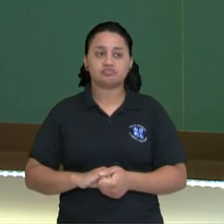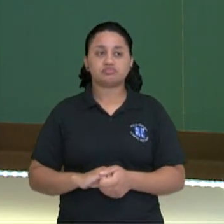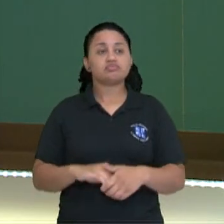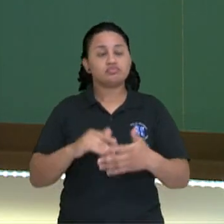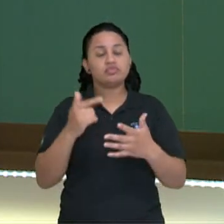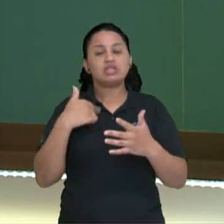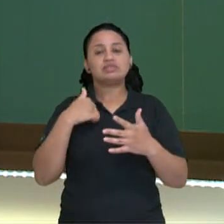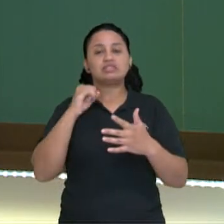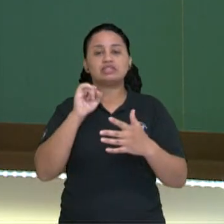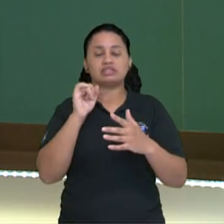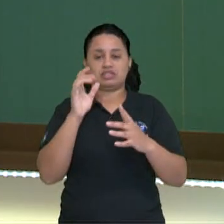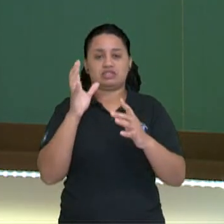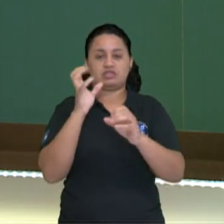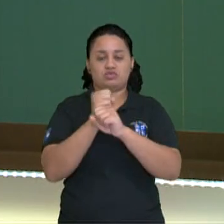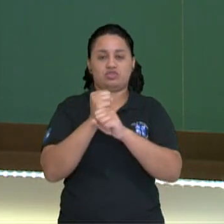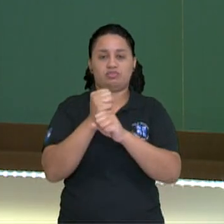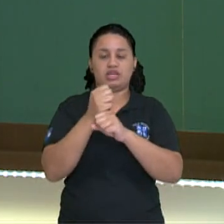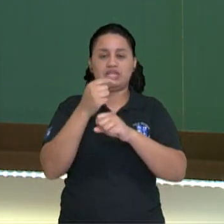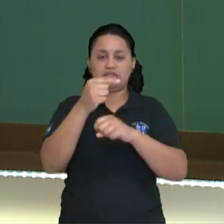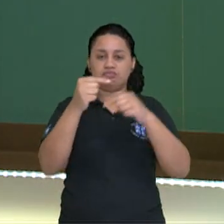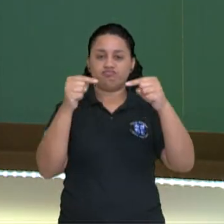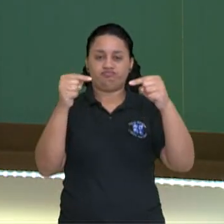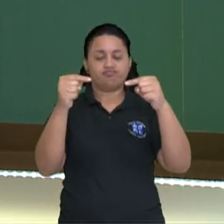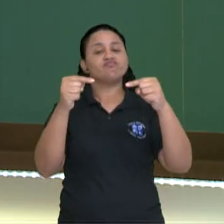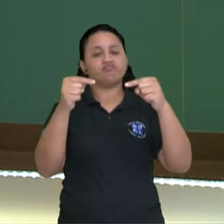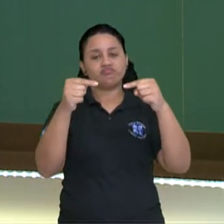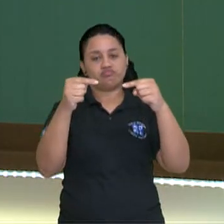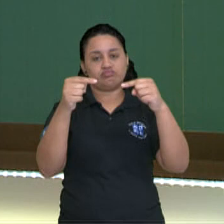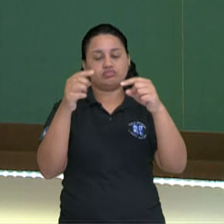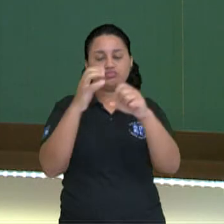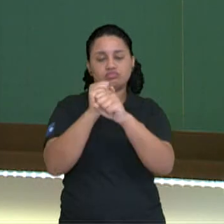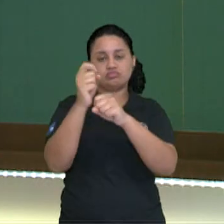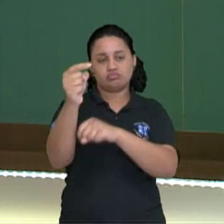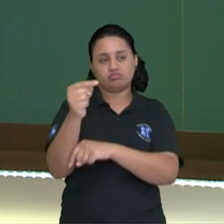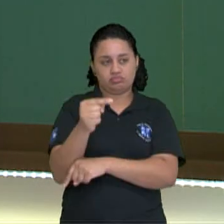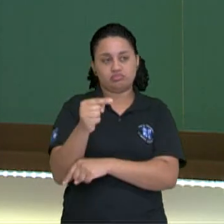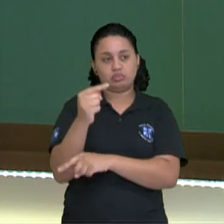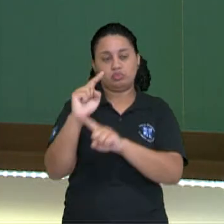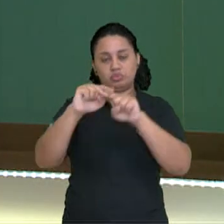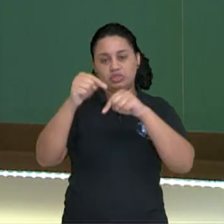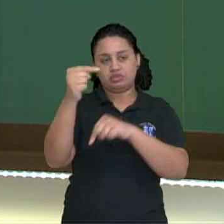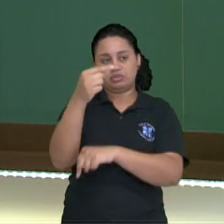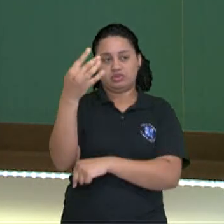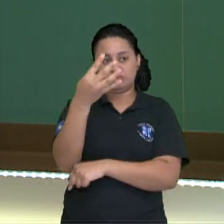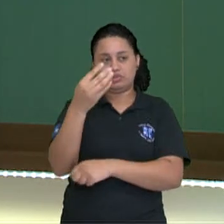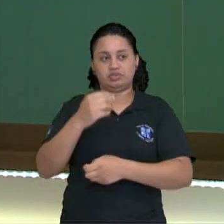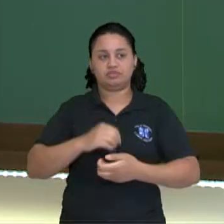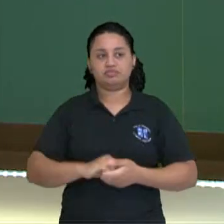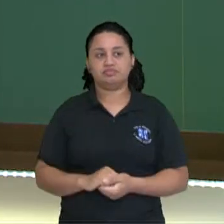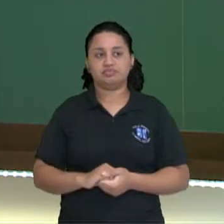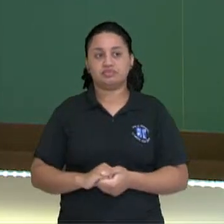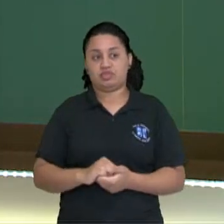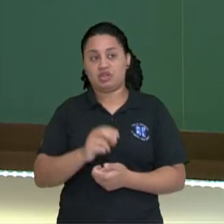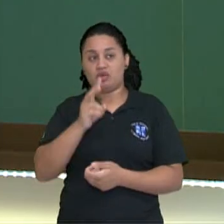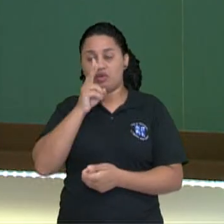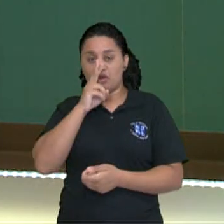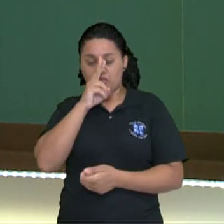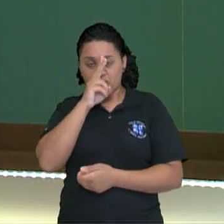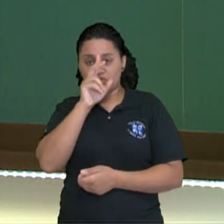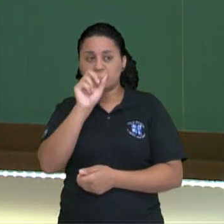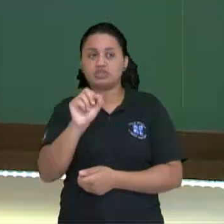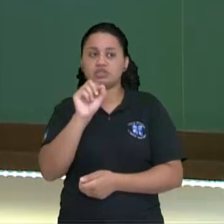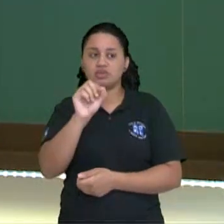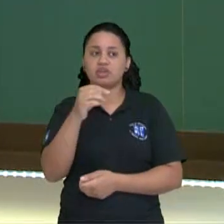soma de dois números negativos é um número negativo. Aqui, então, eu chego que a força é igual a 4